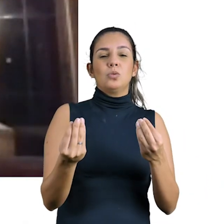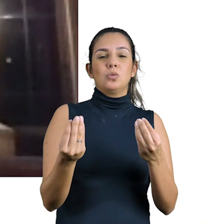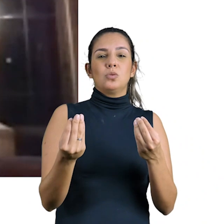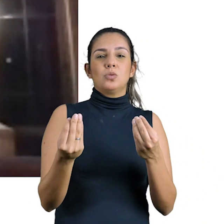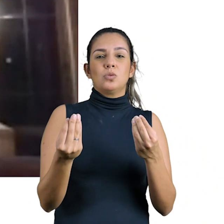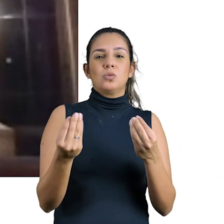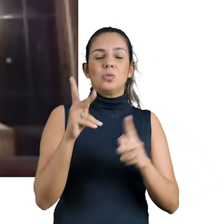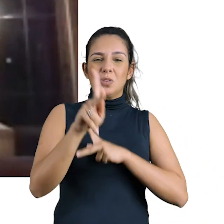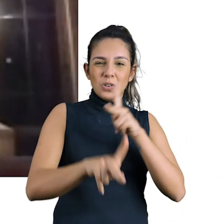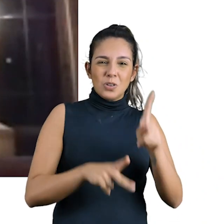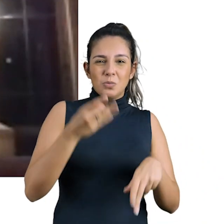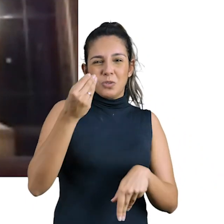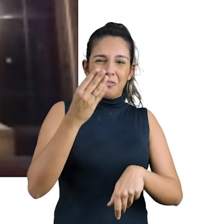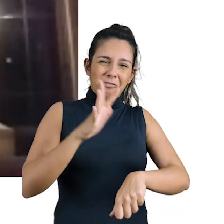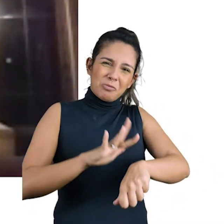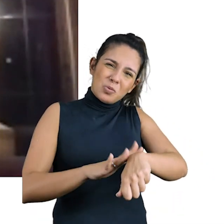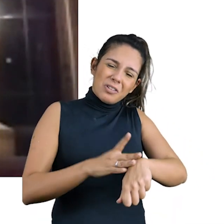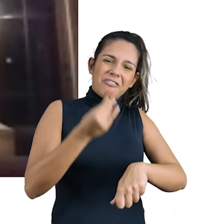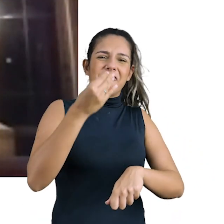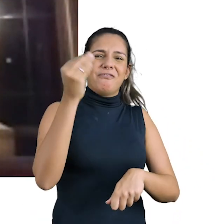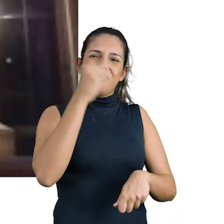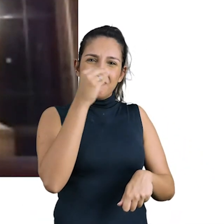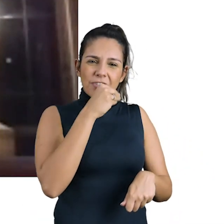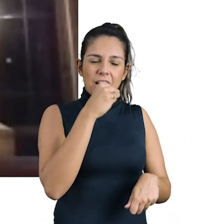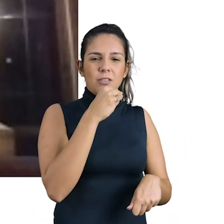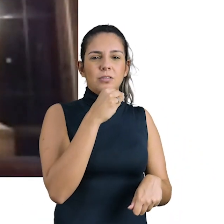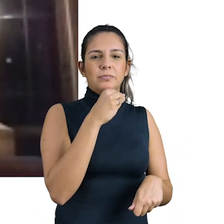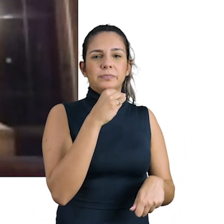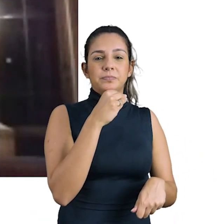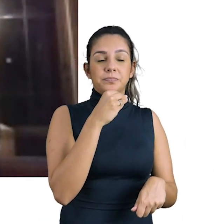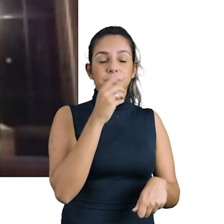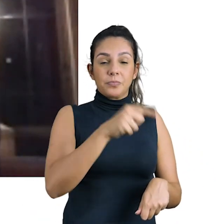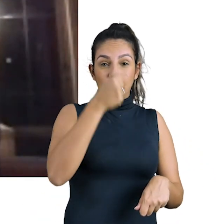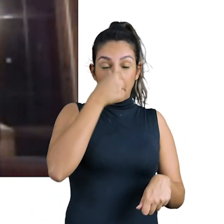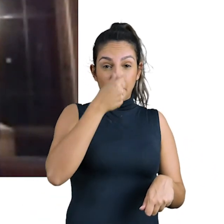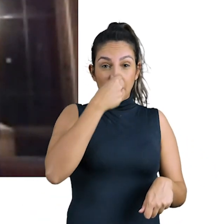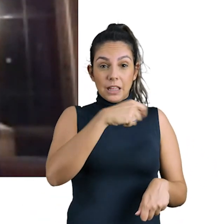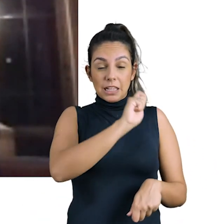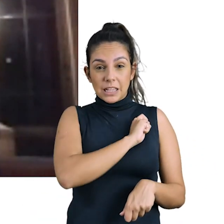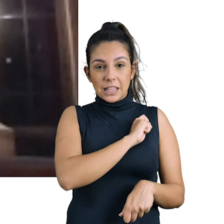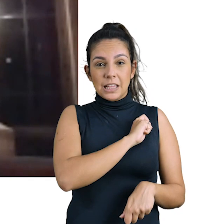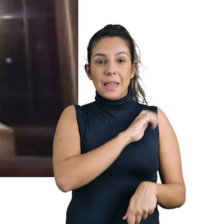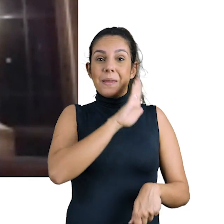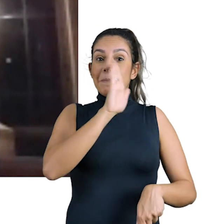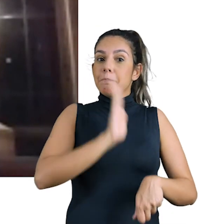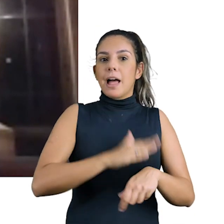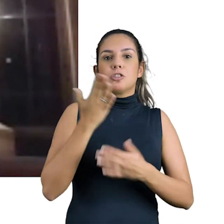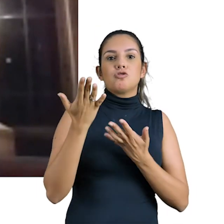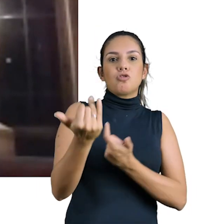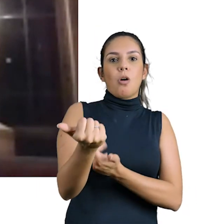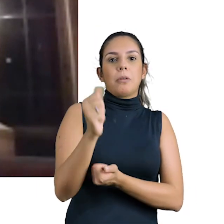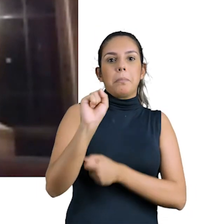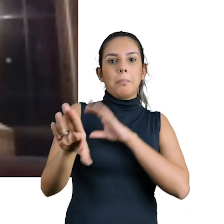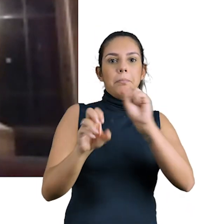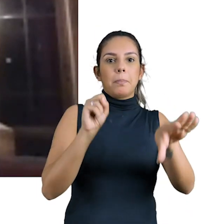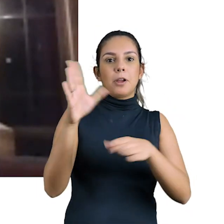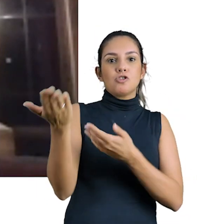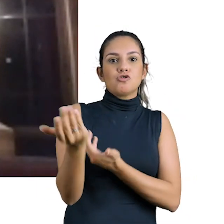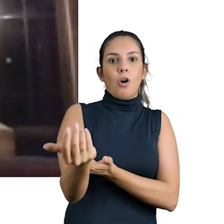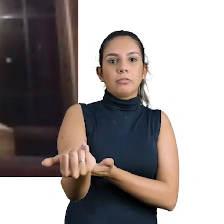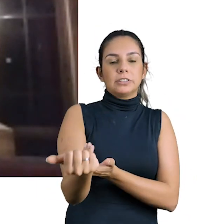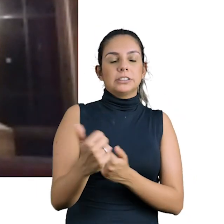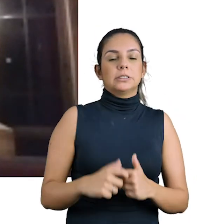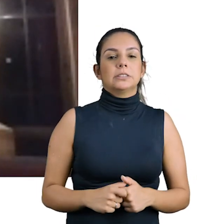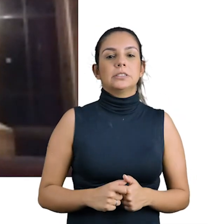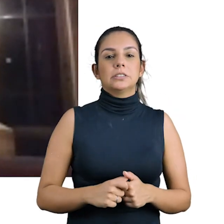muito com uma população muito enfraquecida, e a especificidade da espanhola é que ela atacava sobretudo jovens, né? E